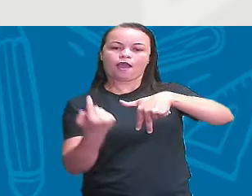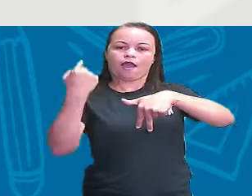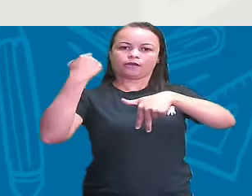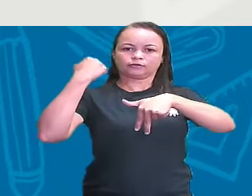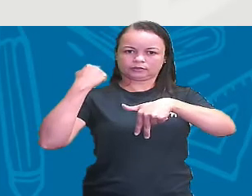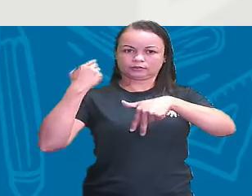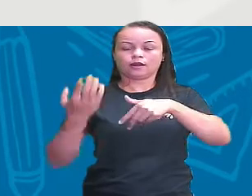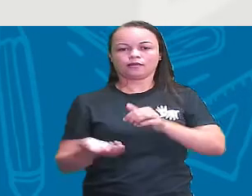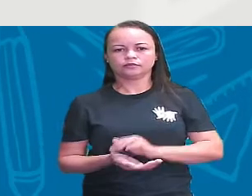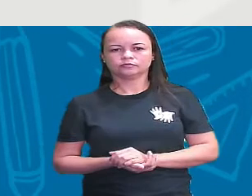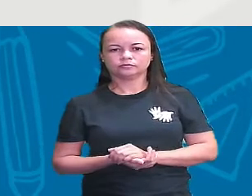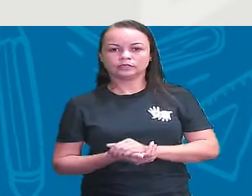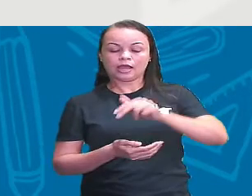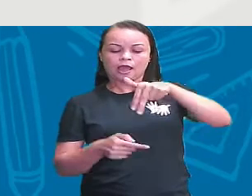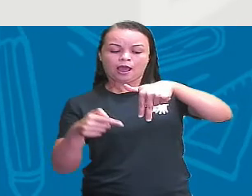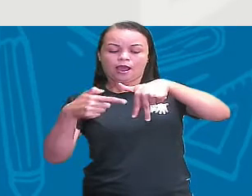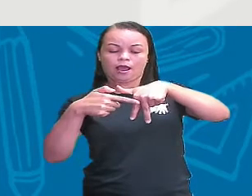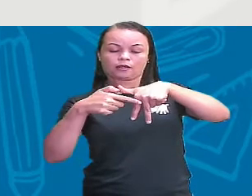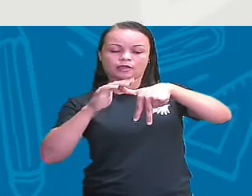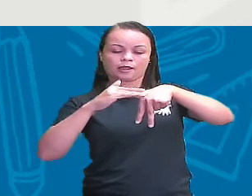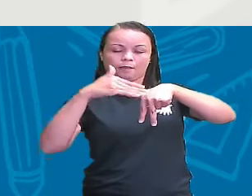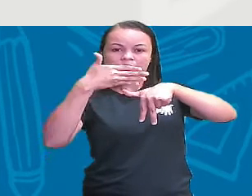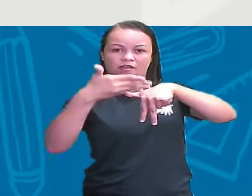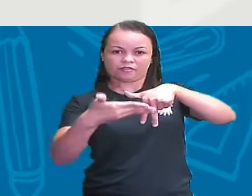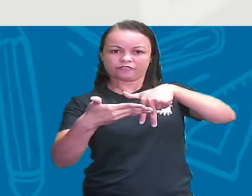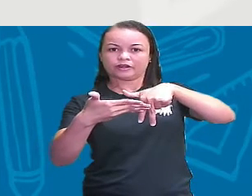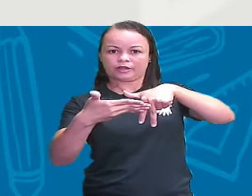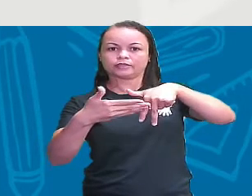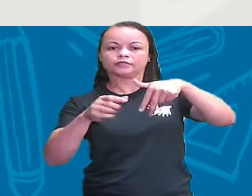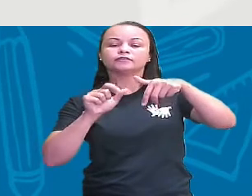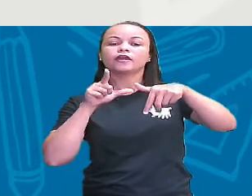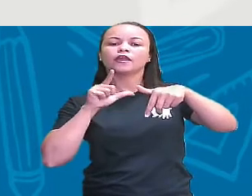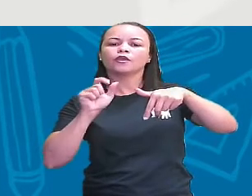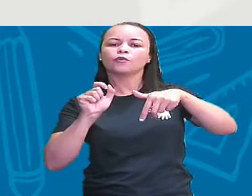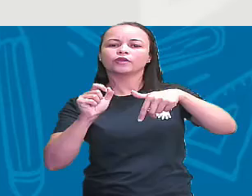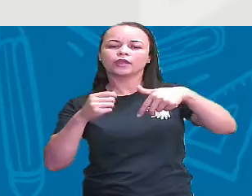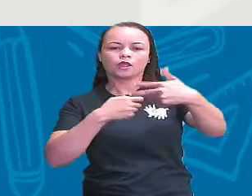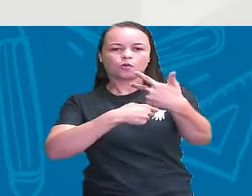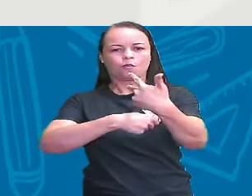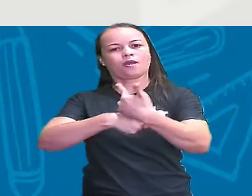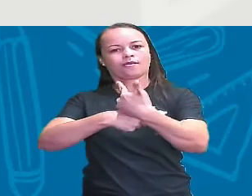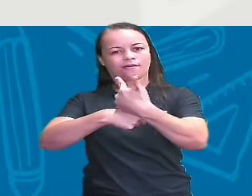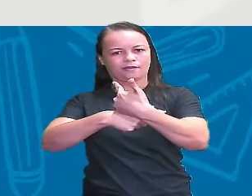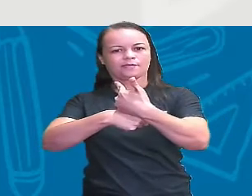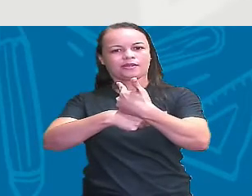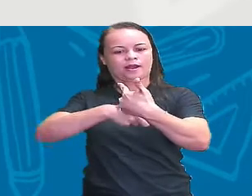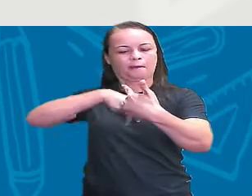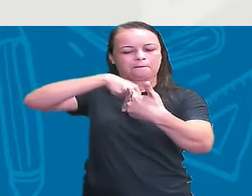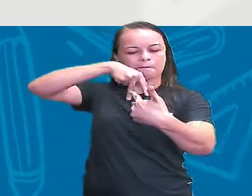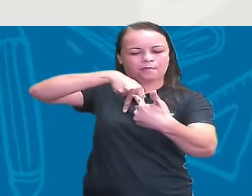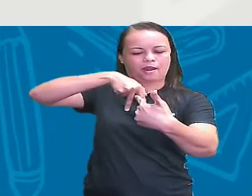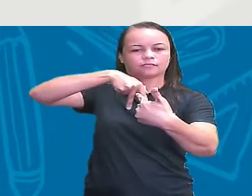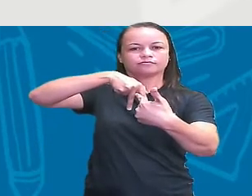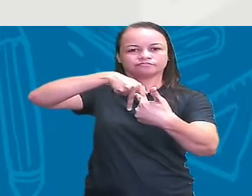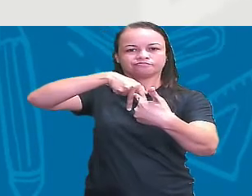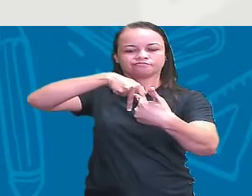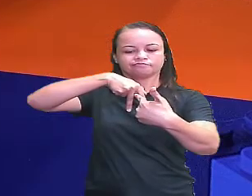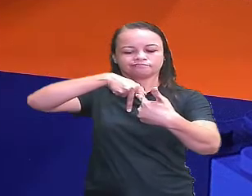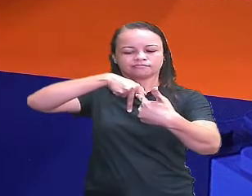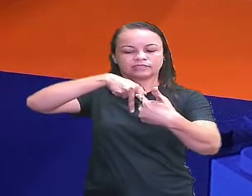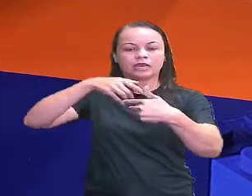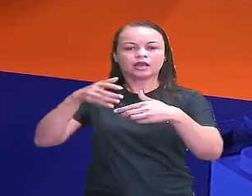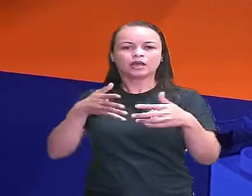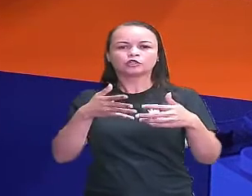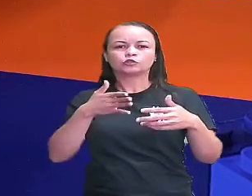minha frente tem uma câmera, que é por qual vocês estão me observando agora. Do meu lado, eu